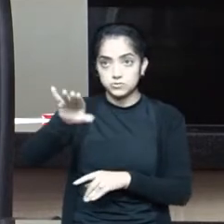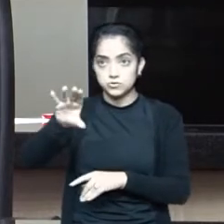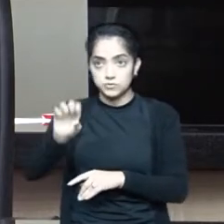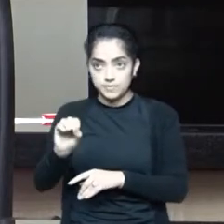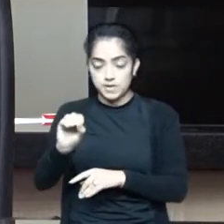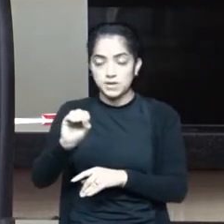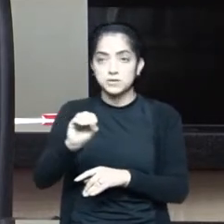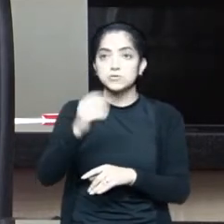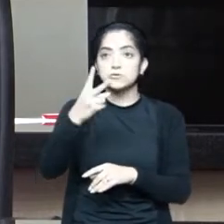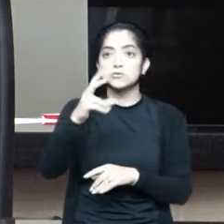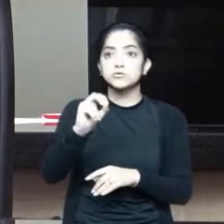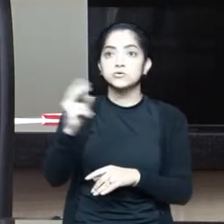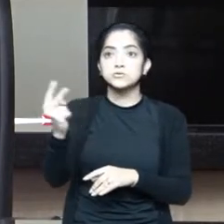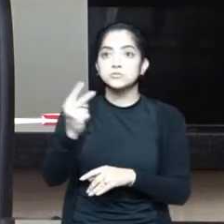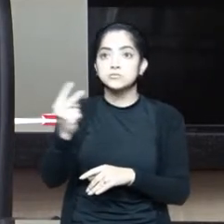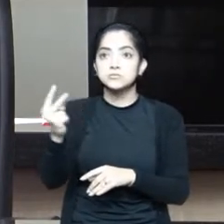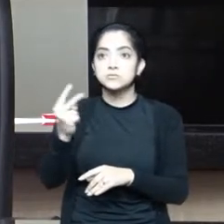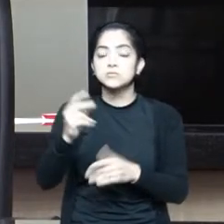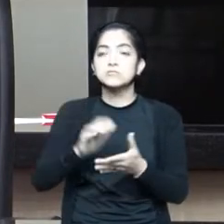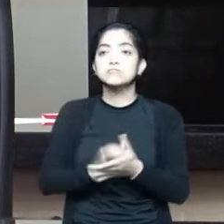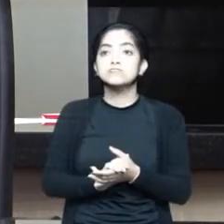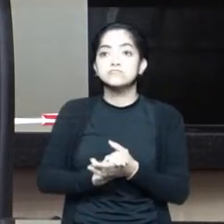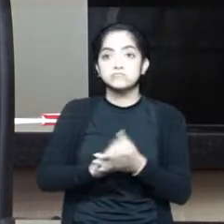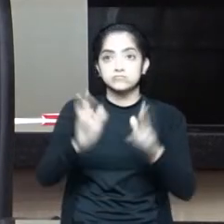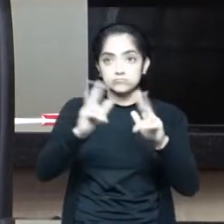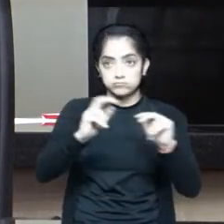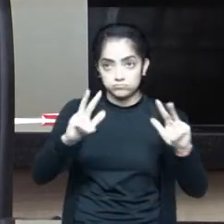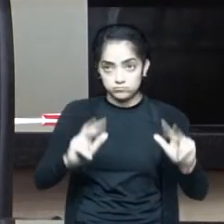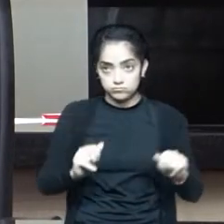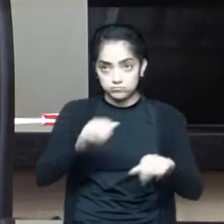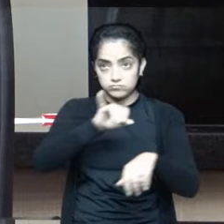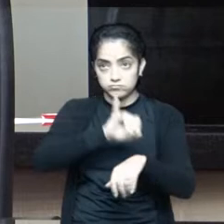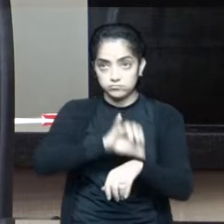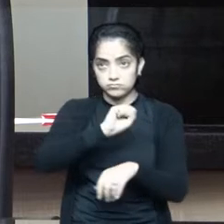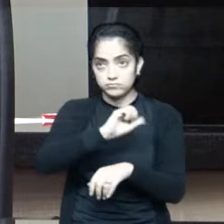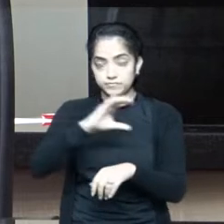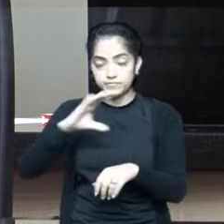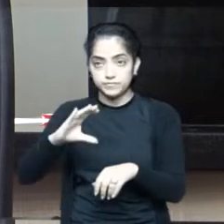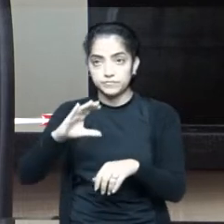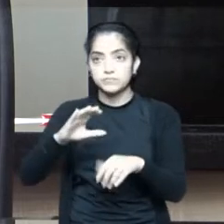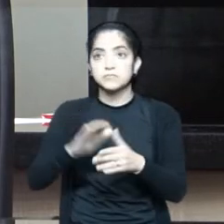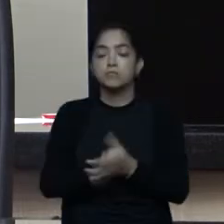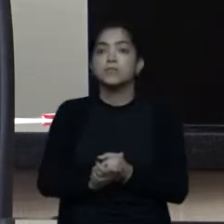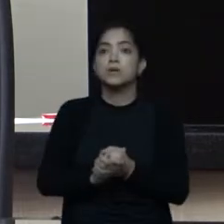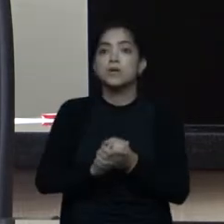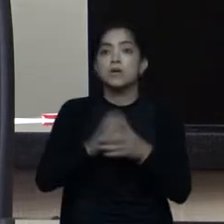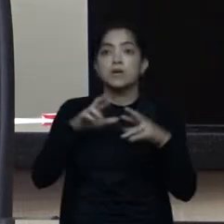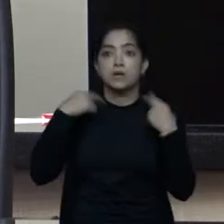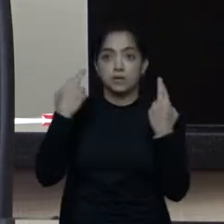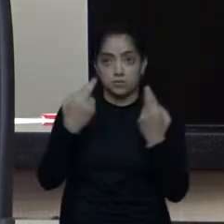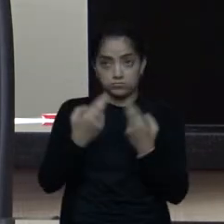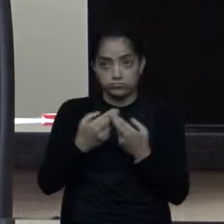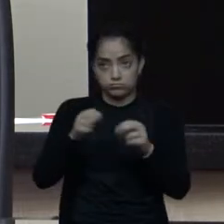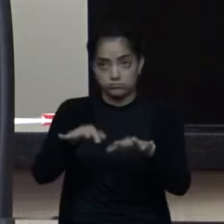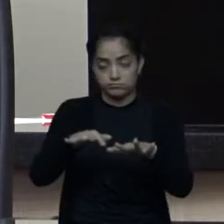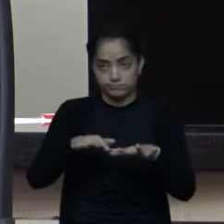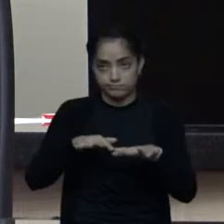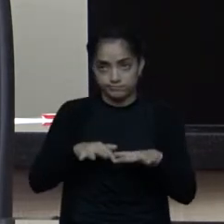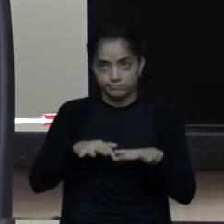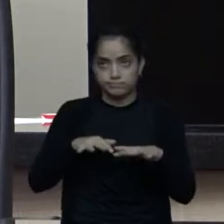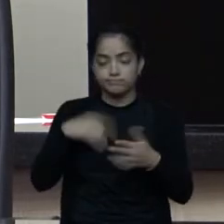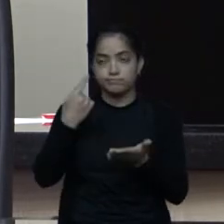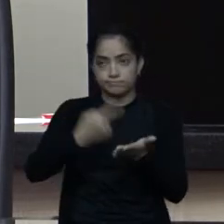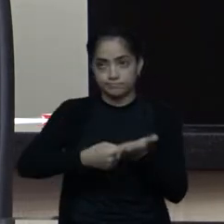2022, nesta cidade de Florianópolis, capital do estado de Santa Catarina, reuniu-se a Assembleia Legislativa em